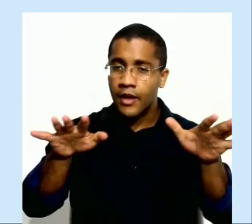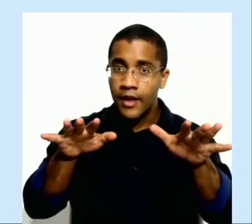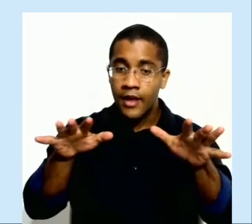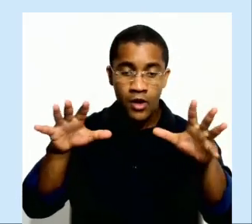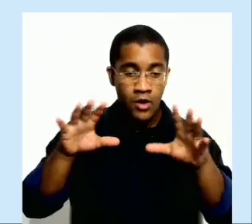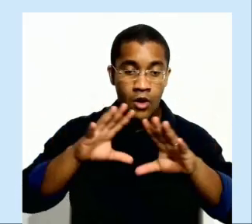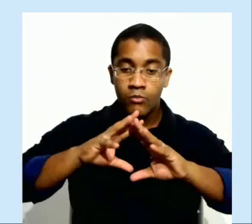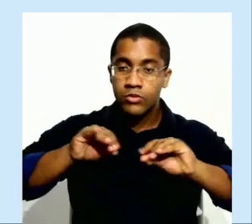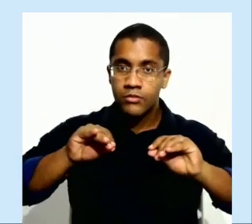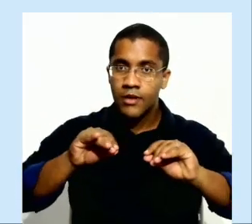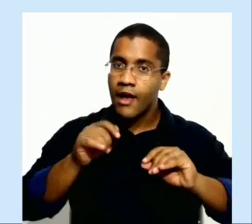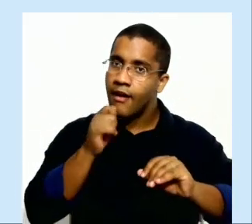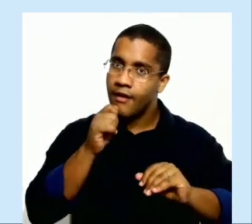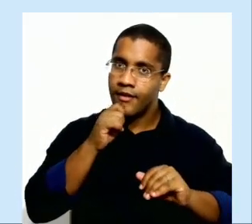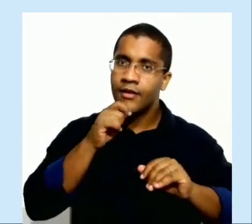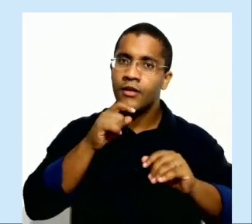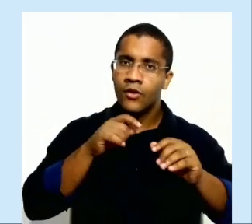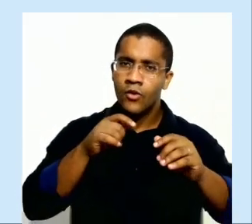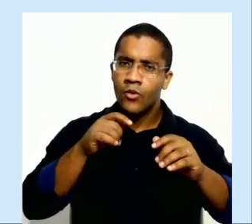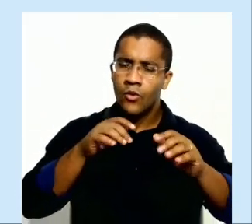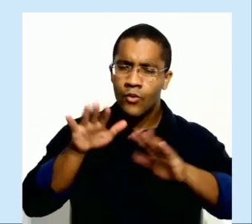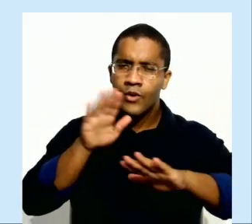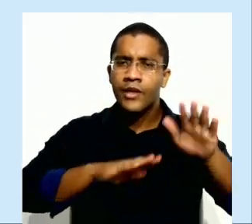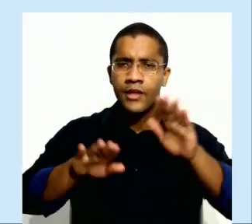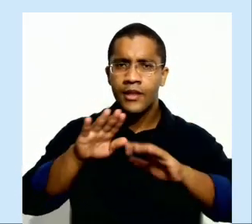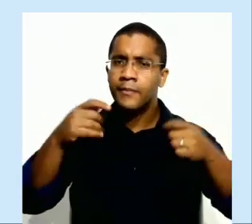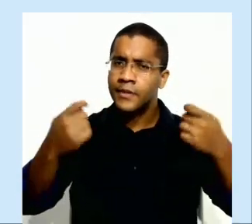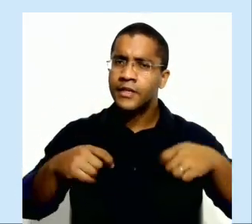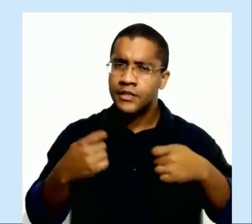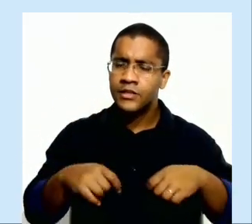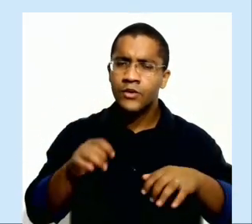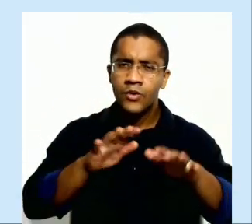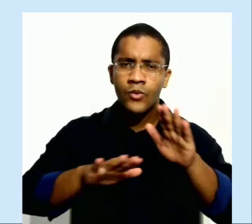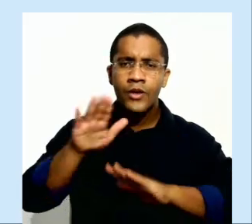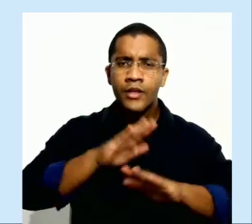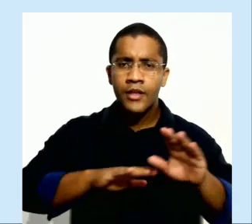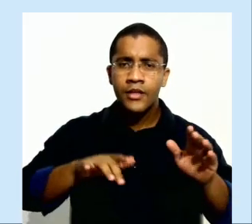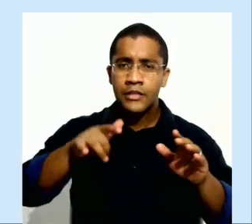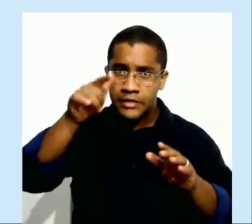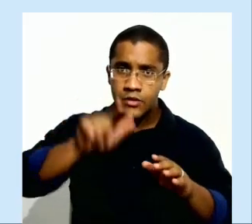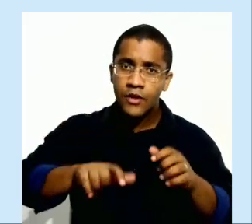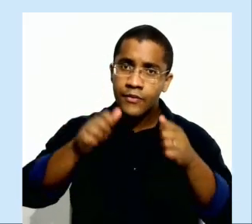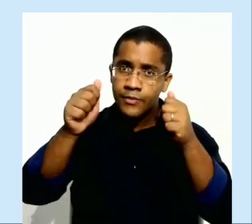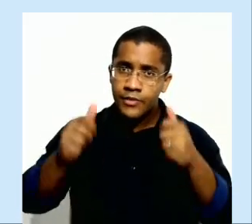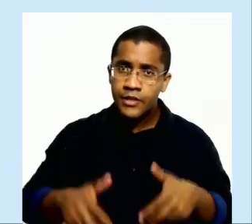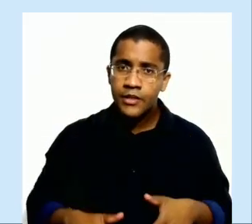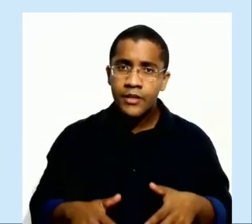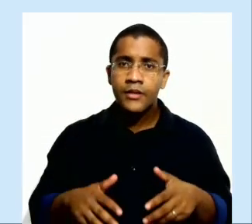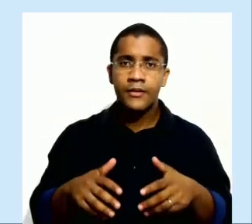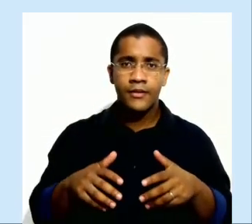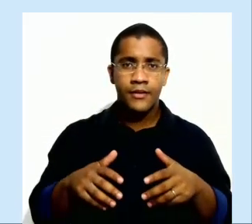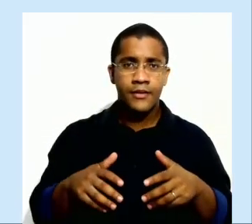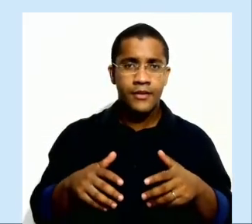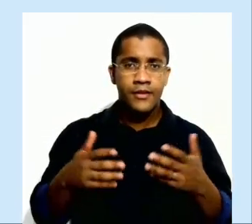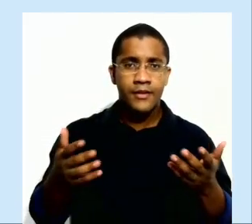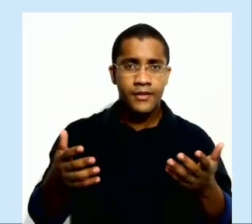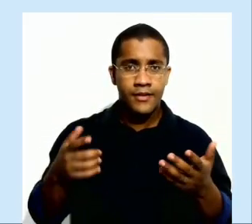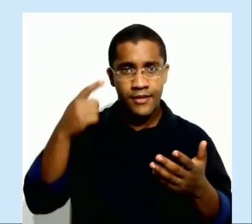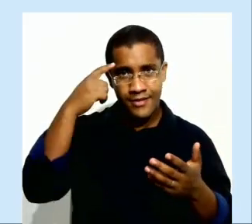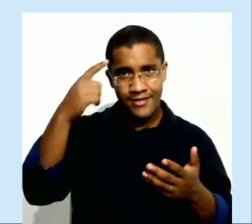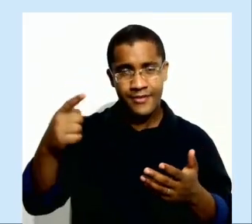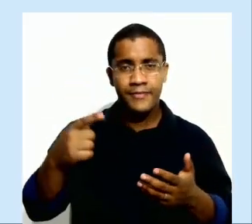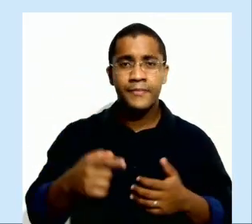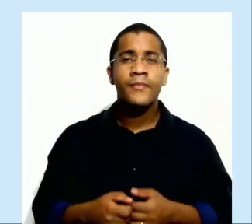pandemia ainda não passou. Precisamos ter o máximo de cuidado. Novamente repito, a iminência